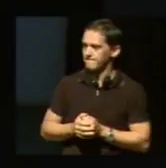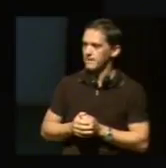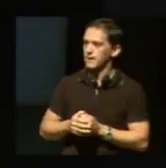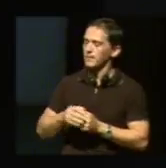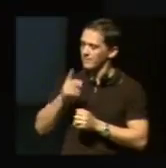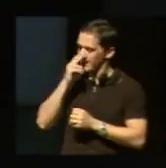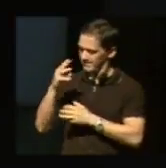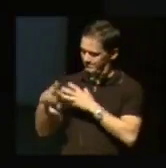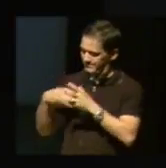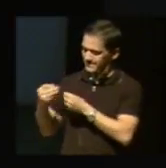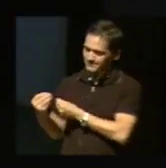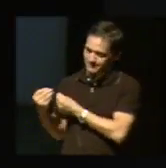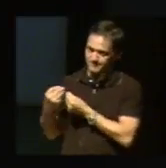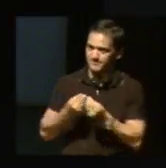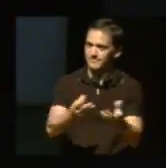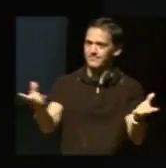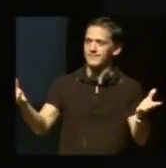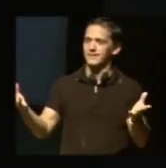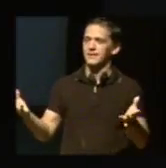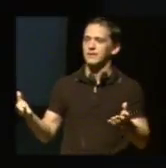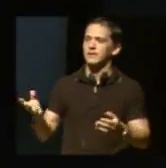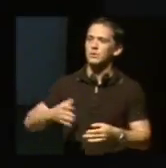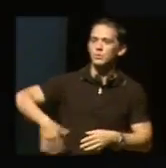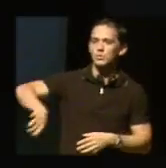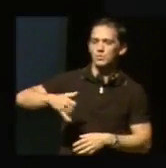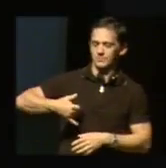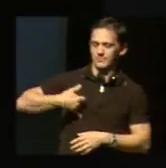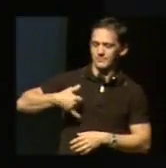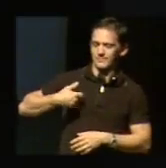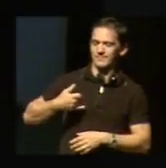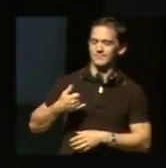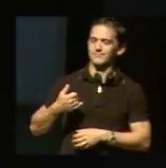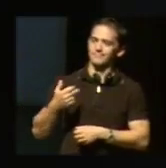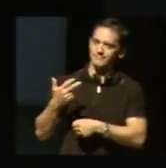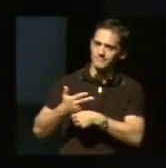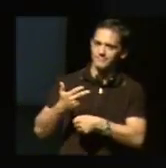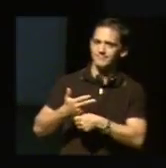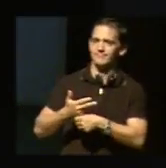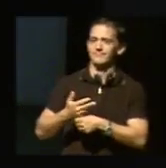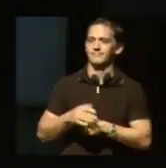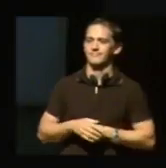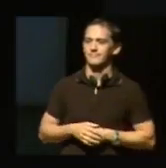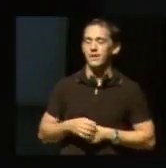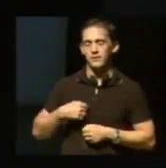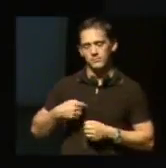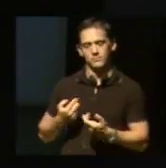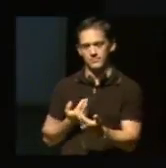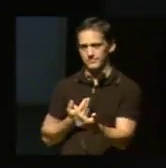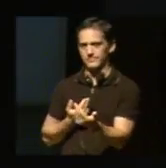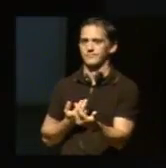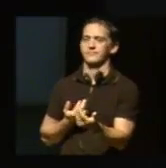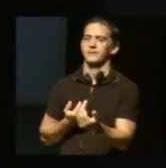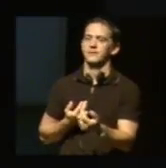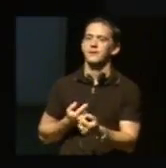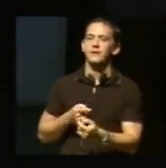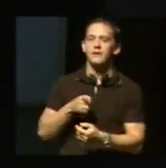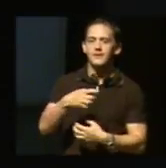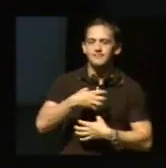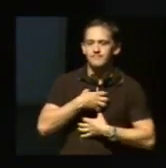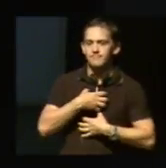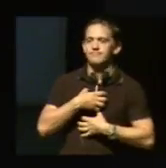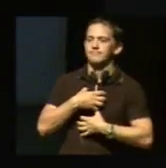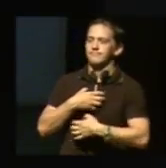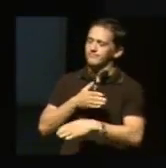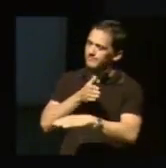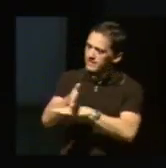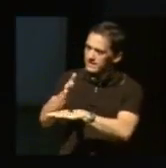presente que nós queremos dar a todas as pessoas que estão nessa idade, que eu estou, para que se sintam reinseridas na